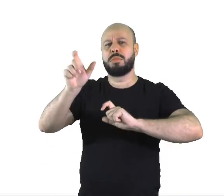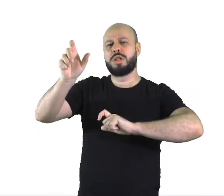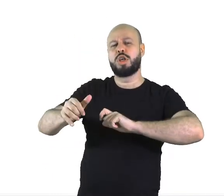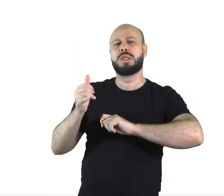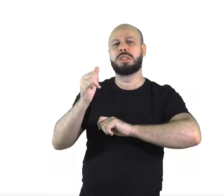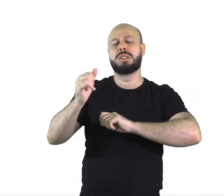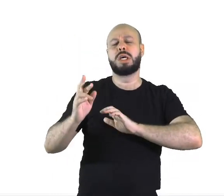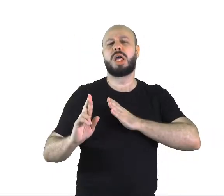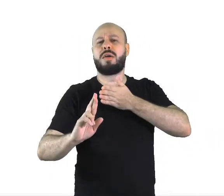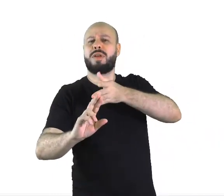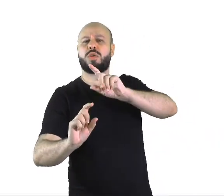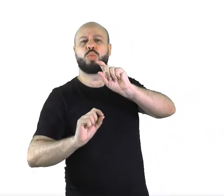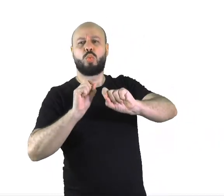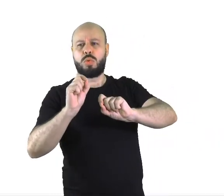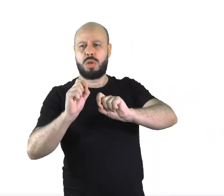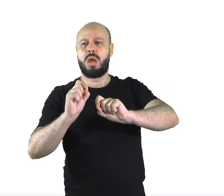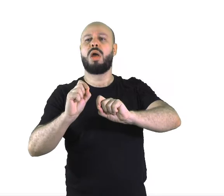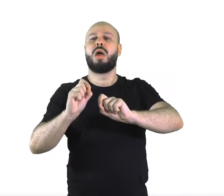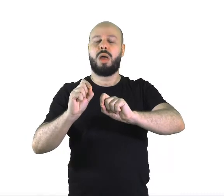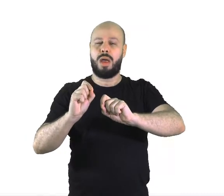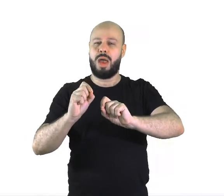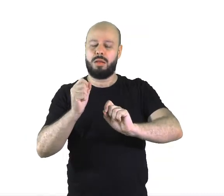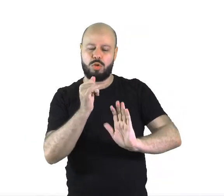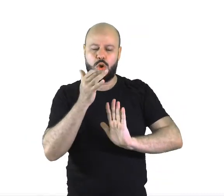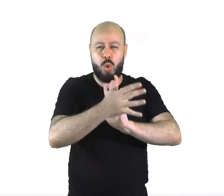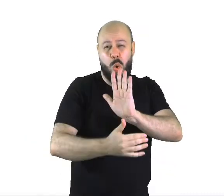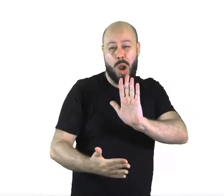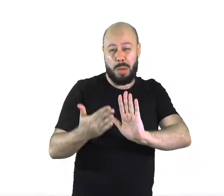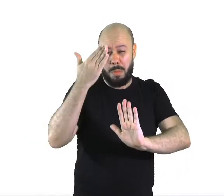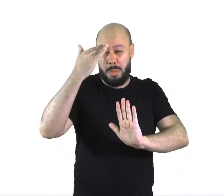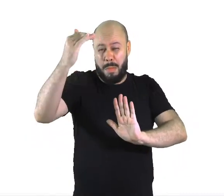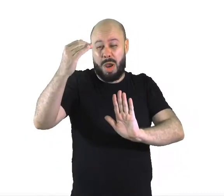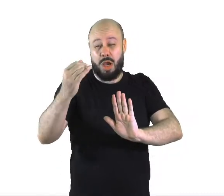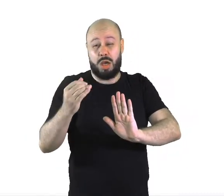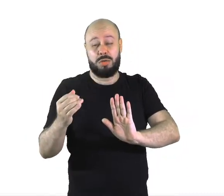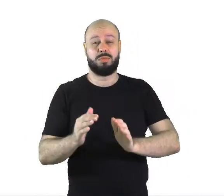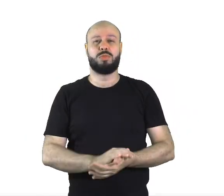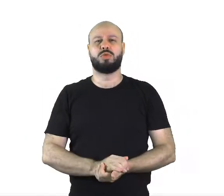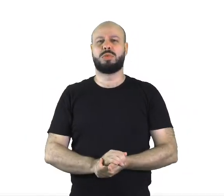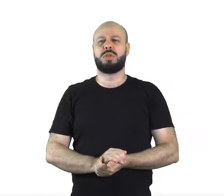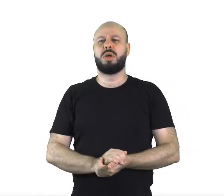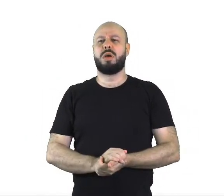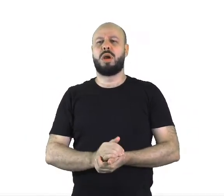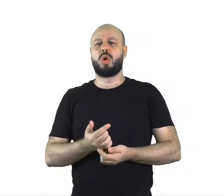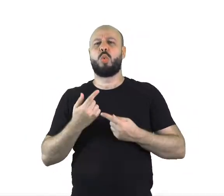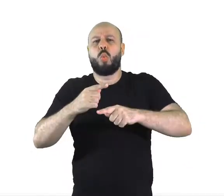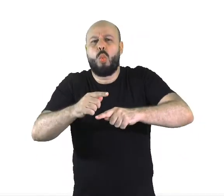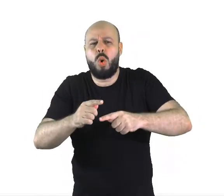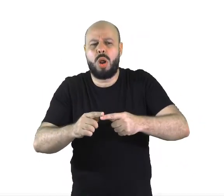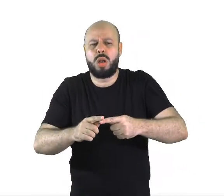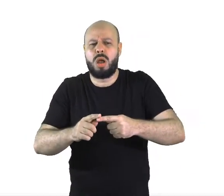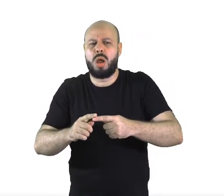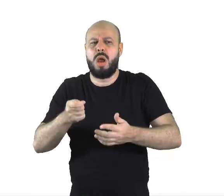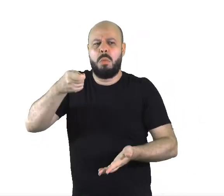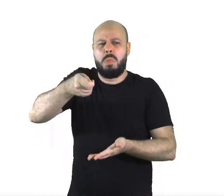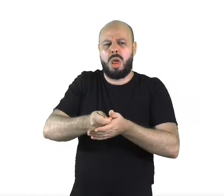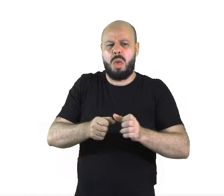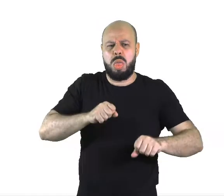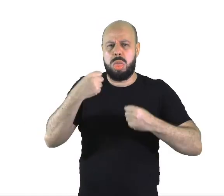das mais conhecidas figuras de linguagem para condenar a prática de exercícios